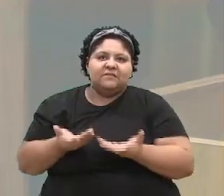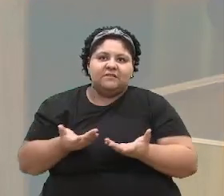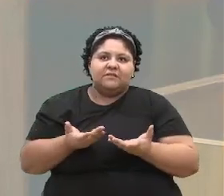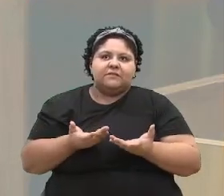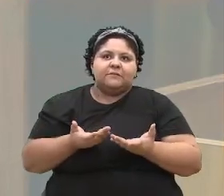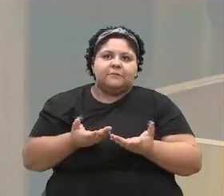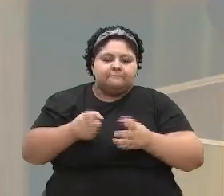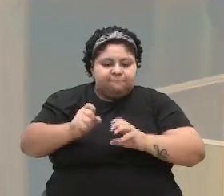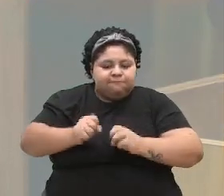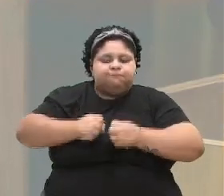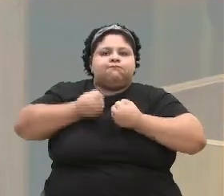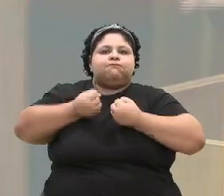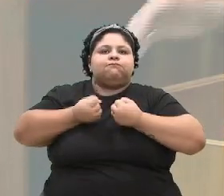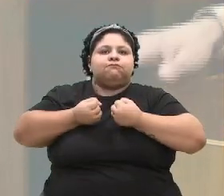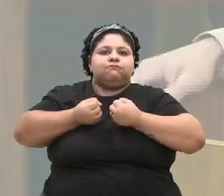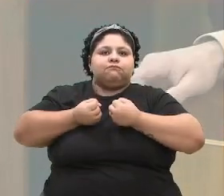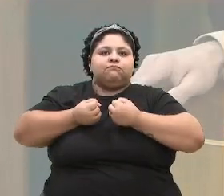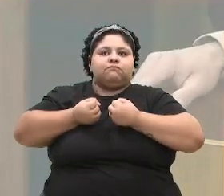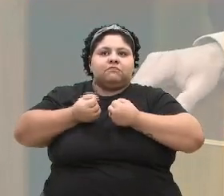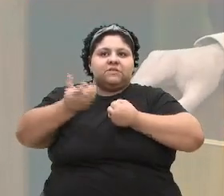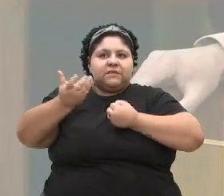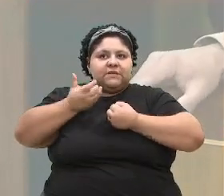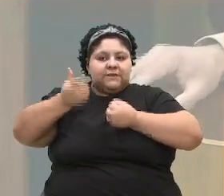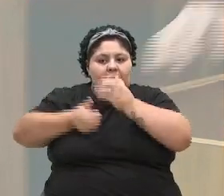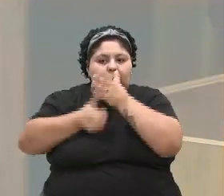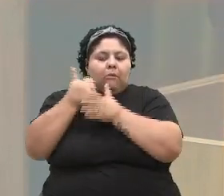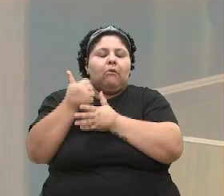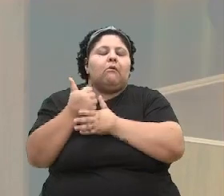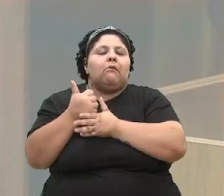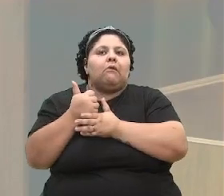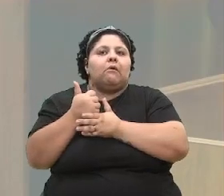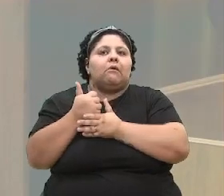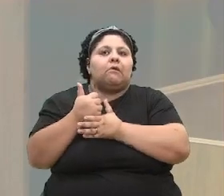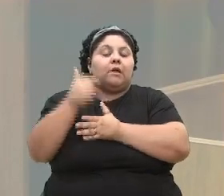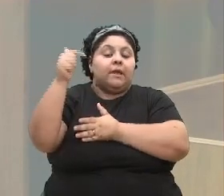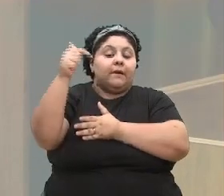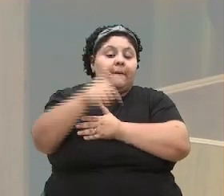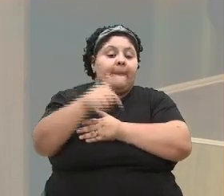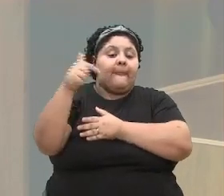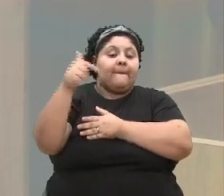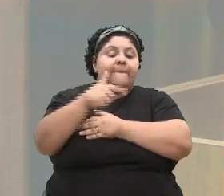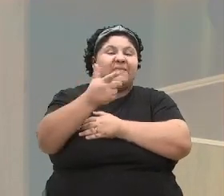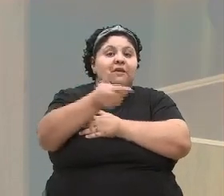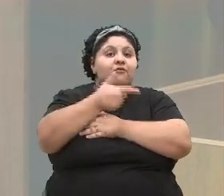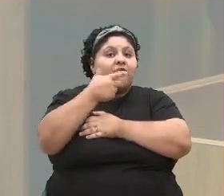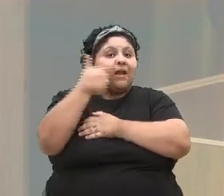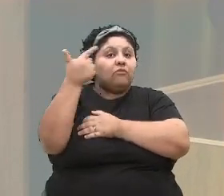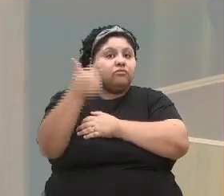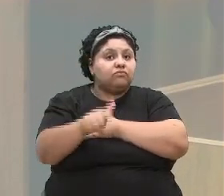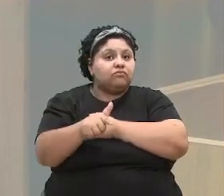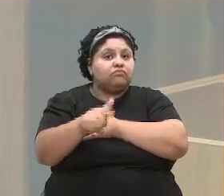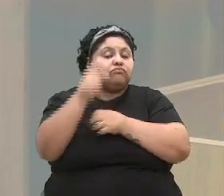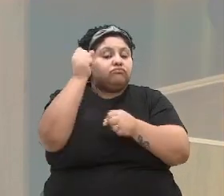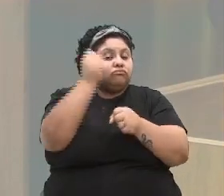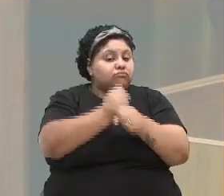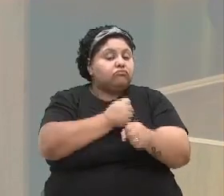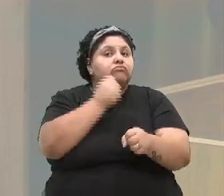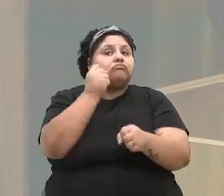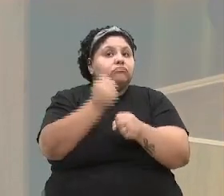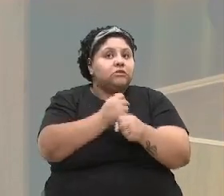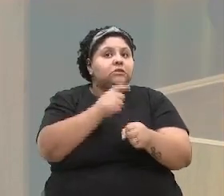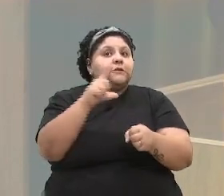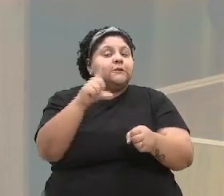se empenharam, que foram atrás. E aqui eu reforço, obras que de fato